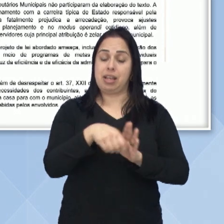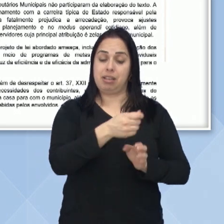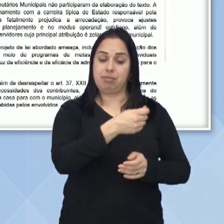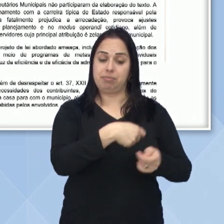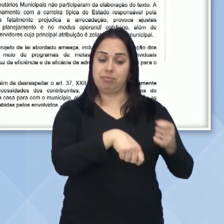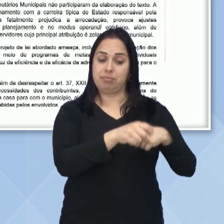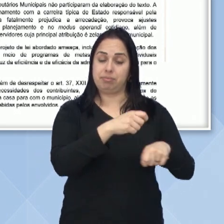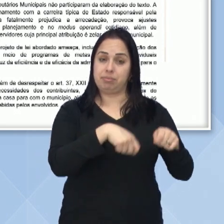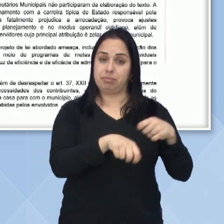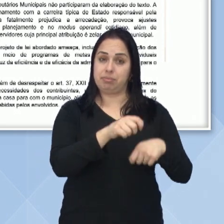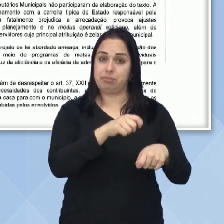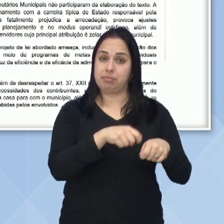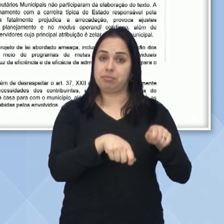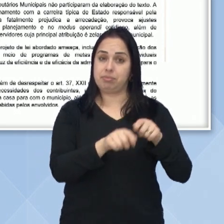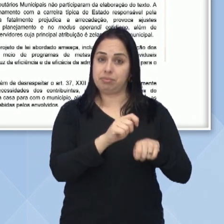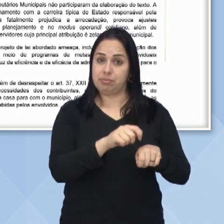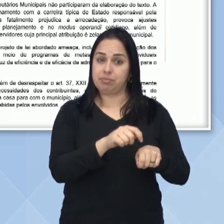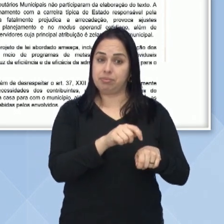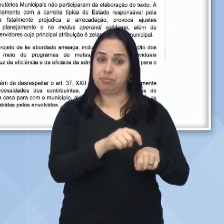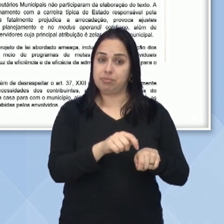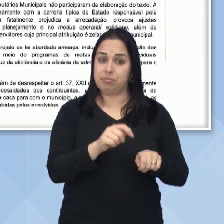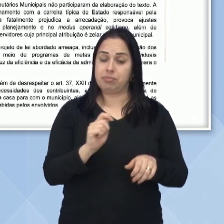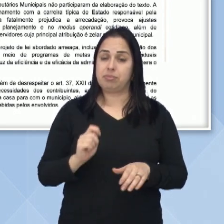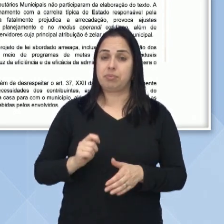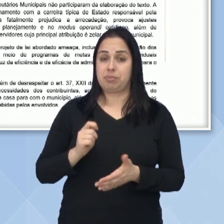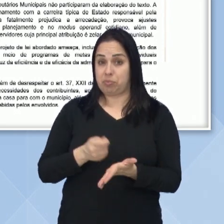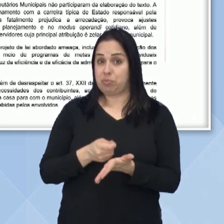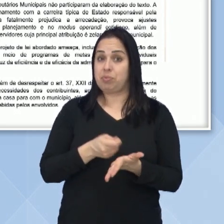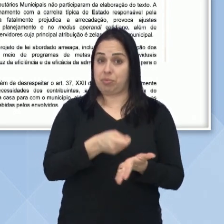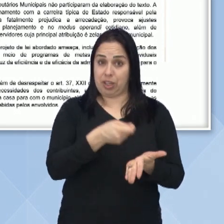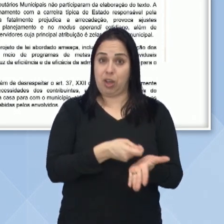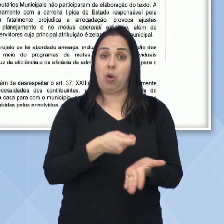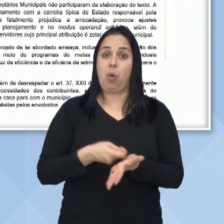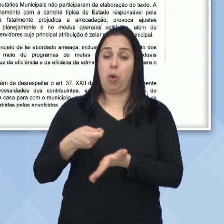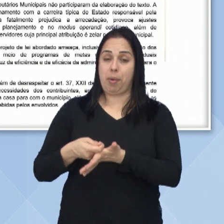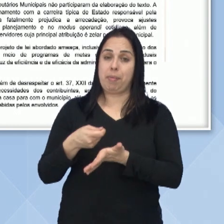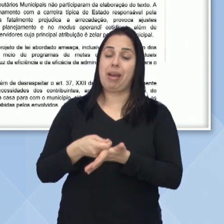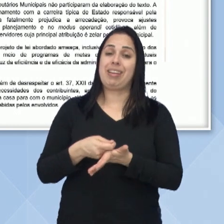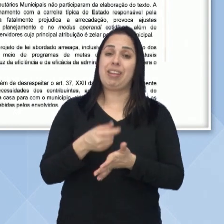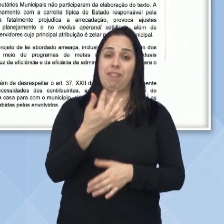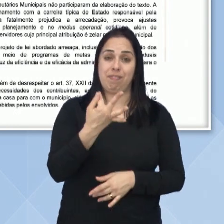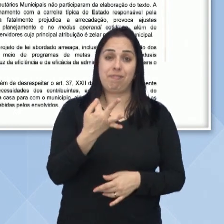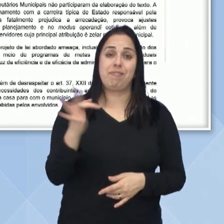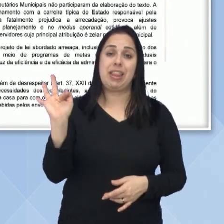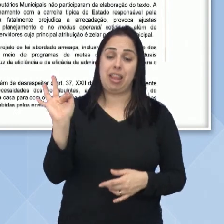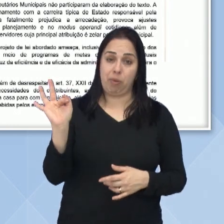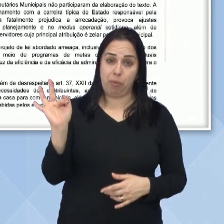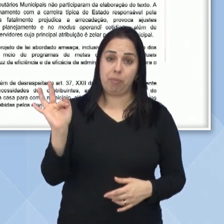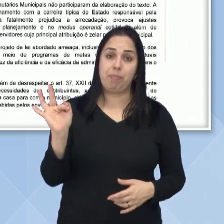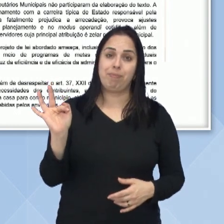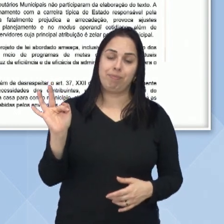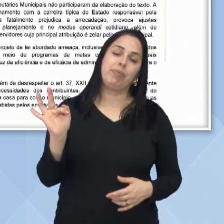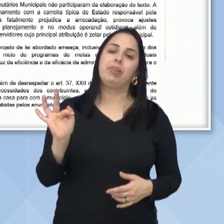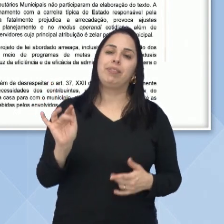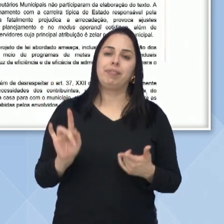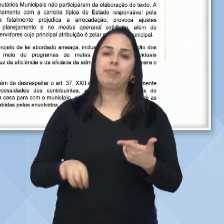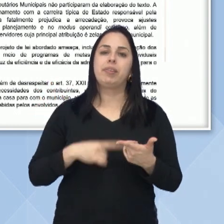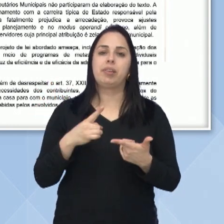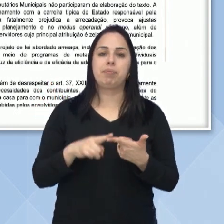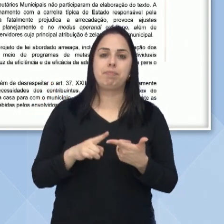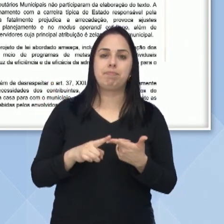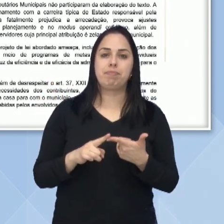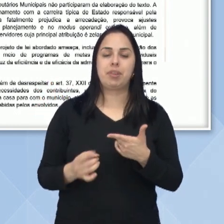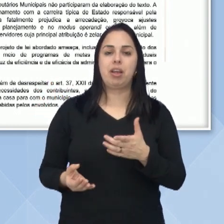administrações tributárias de todas as esferas federativas e a formação de